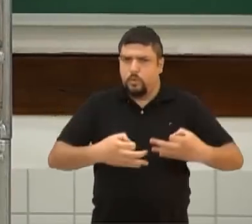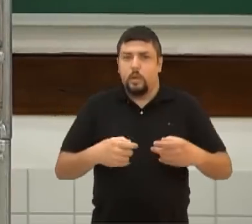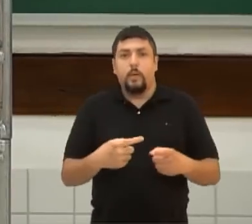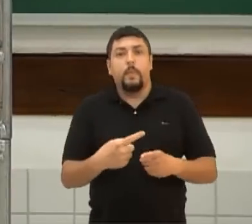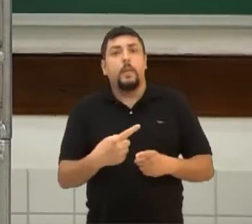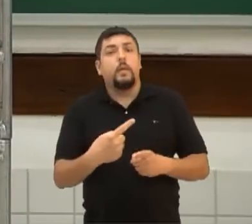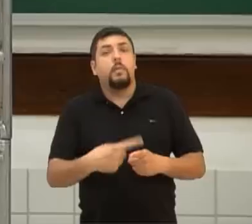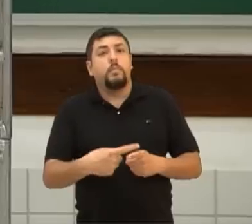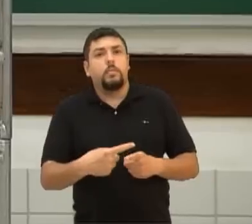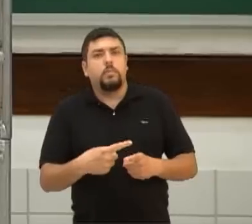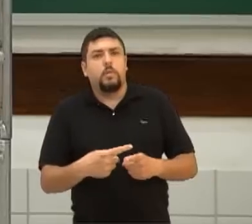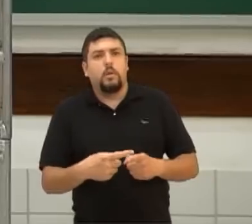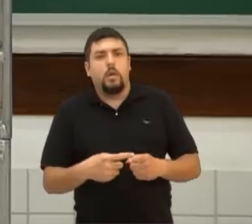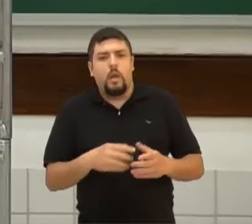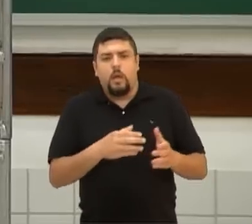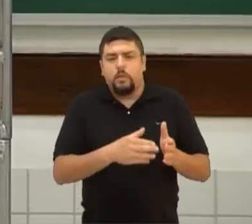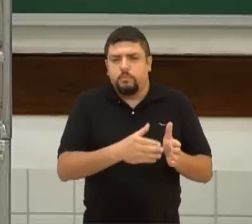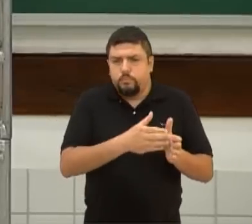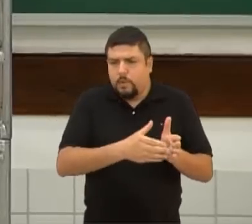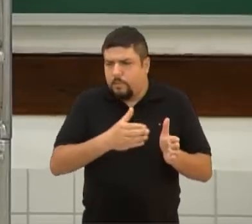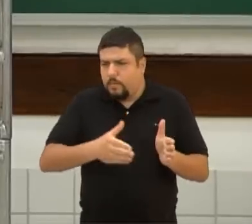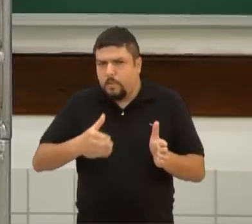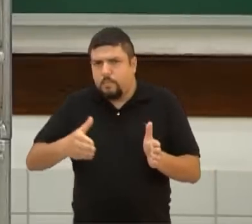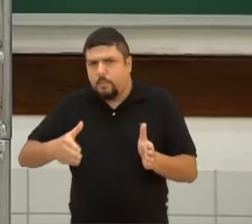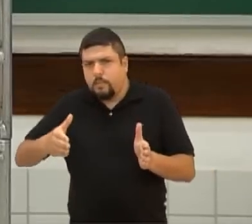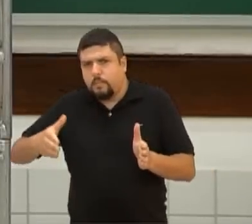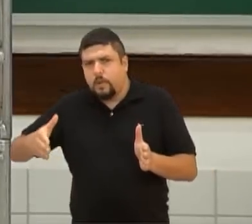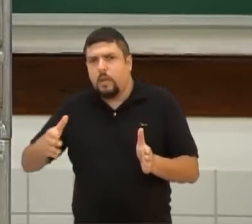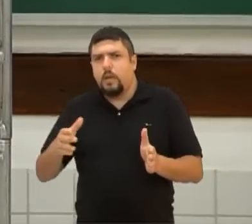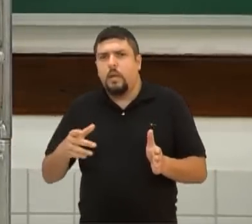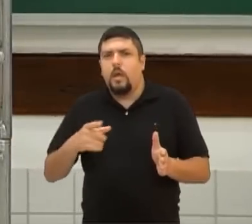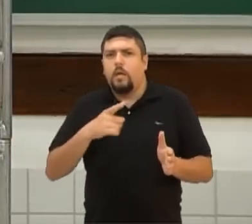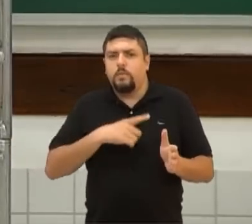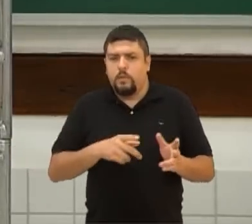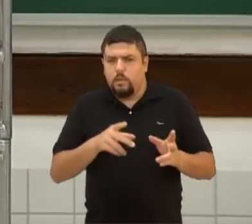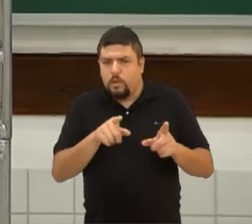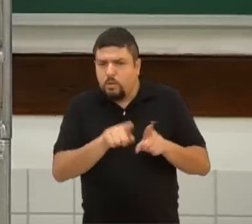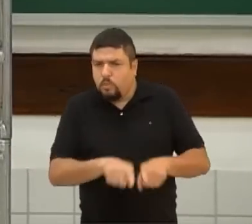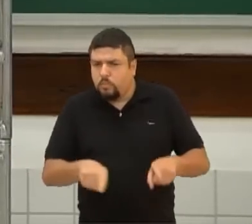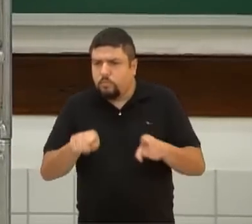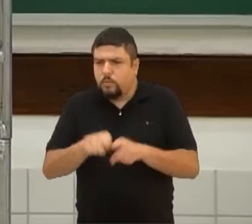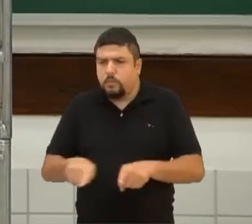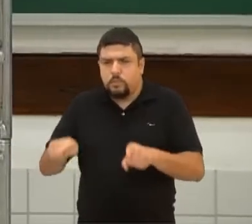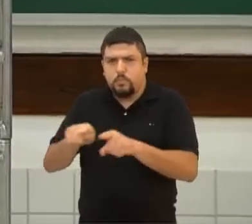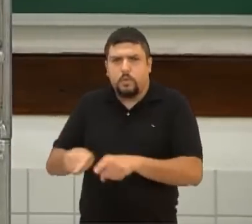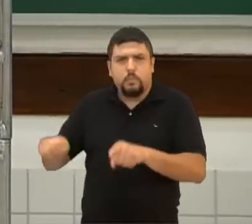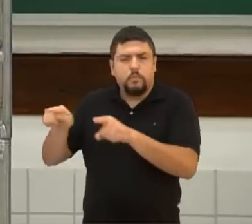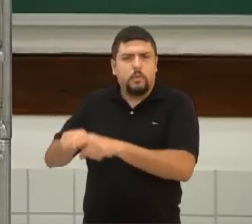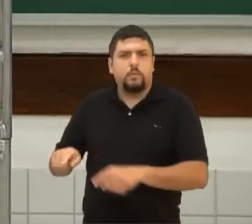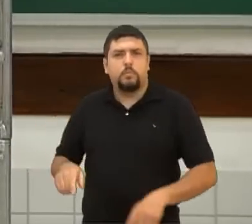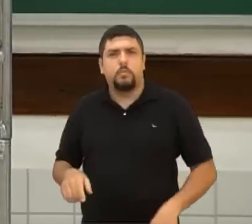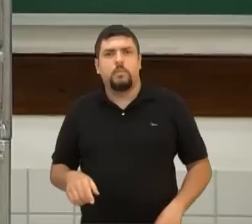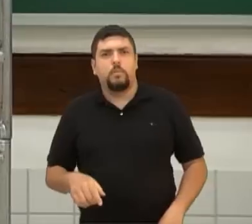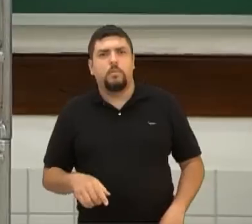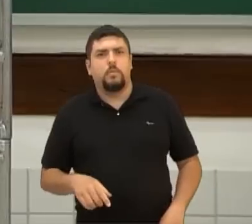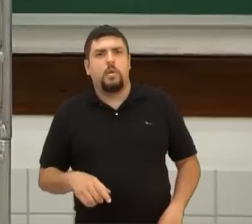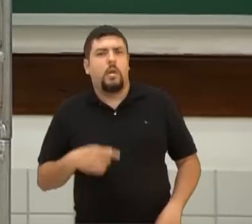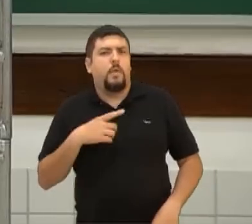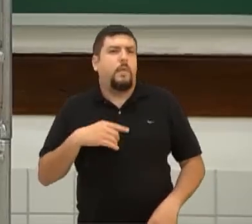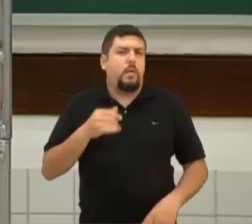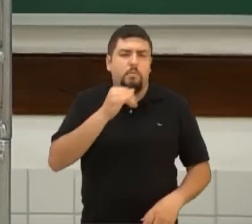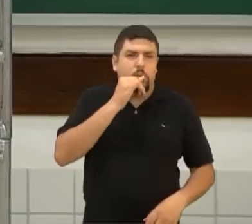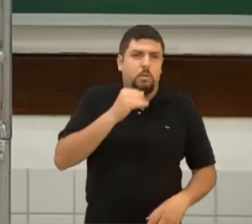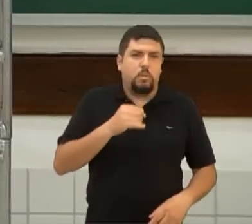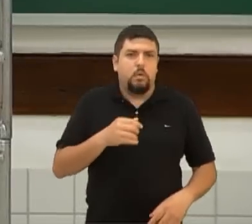as faces têm a mesma chance. Então, professora, tem dado que não é honesto? Sim, eu vou lá, pego um dado e coloco a face